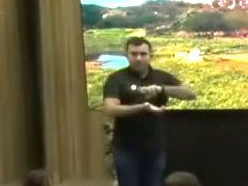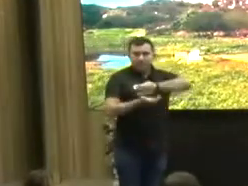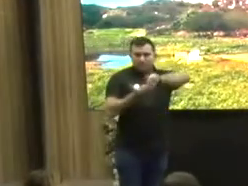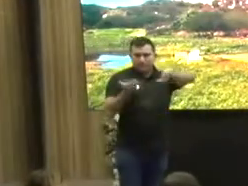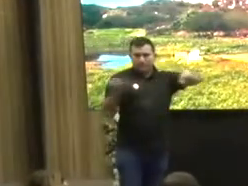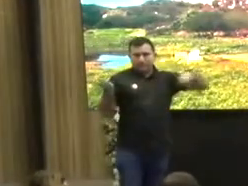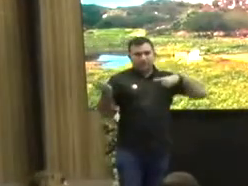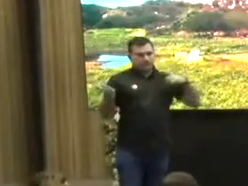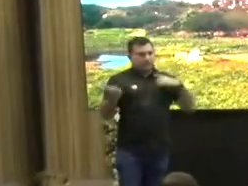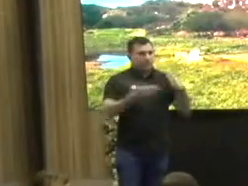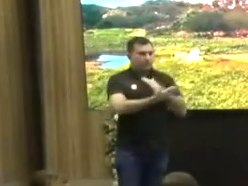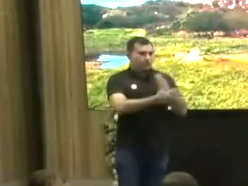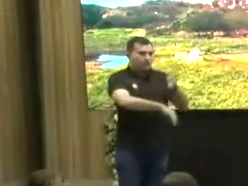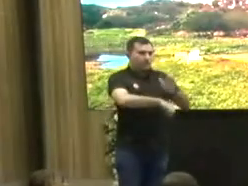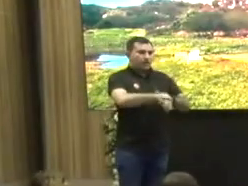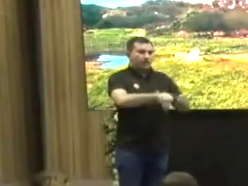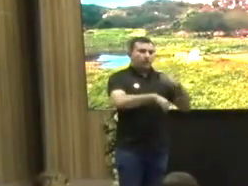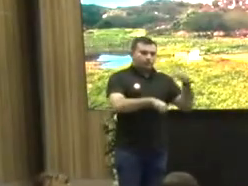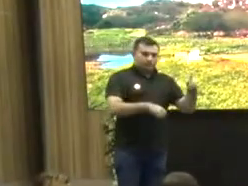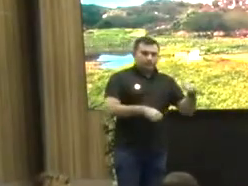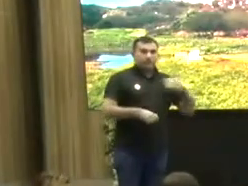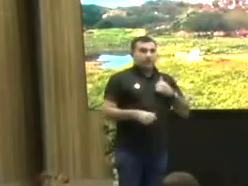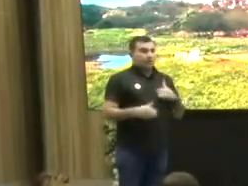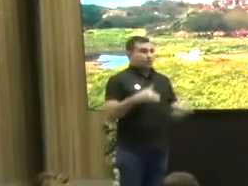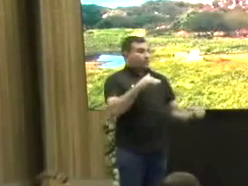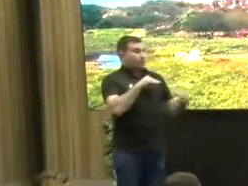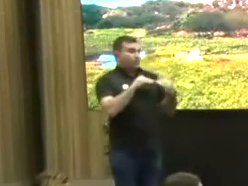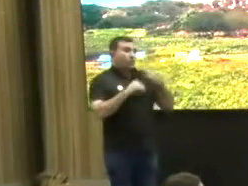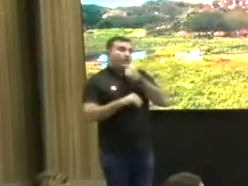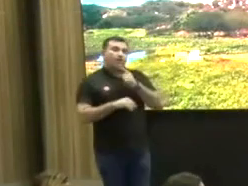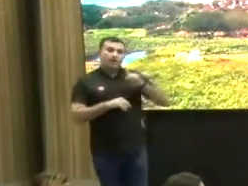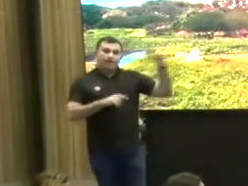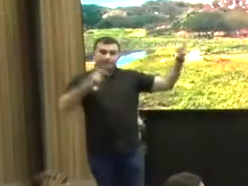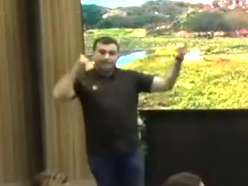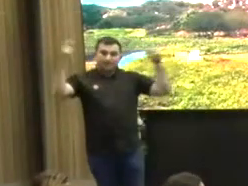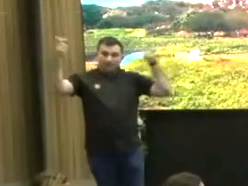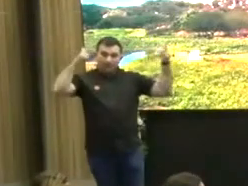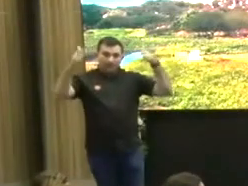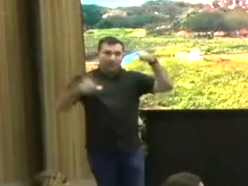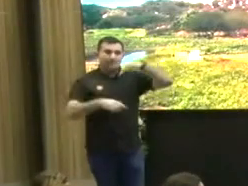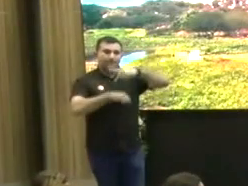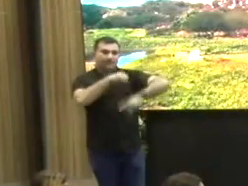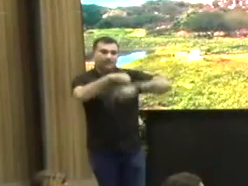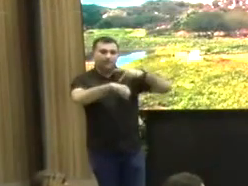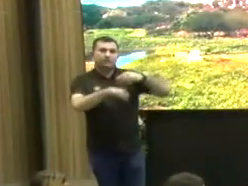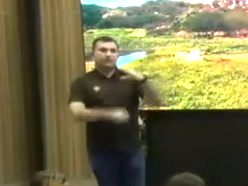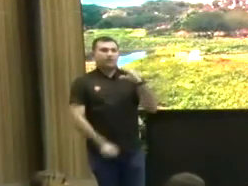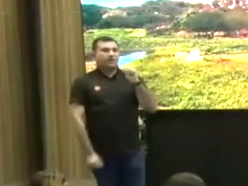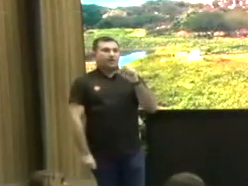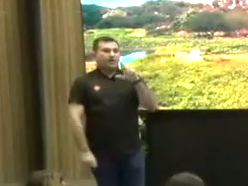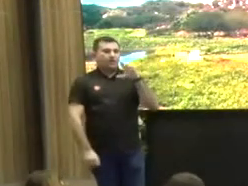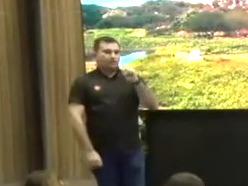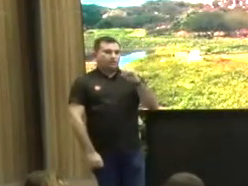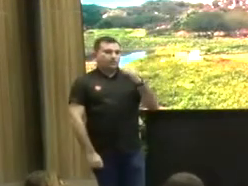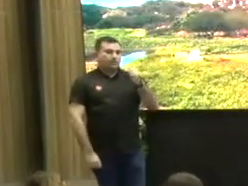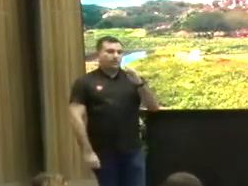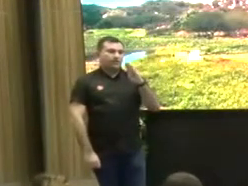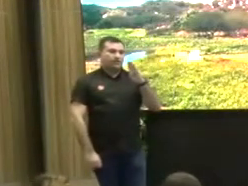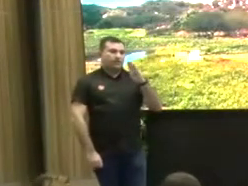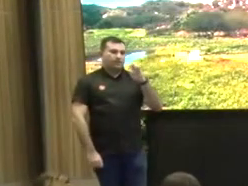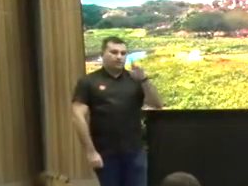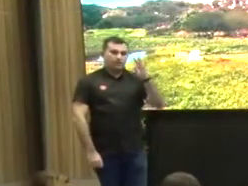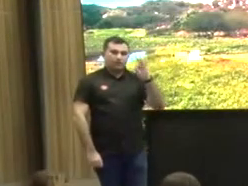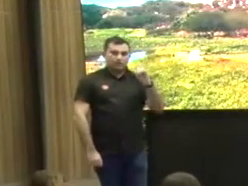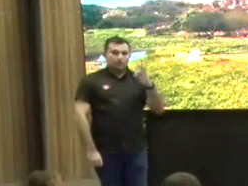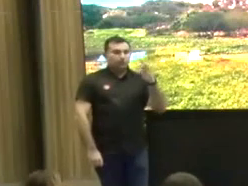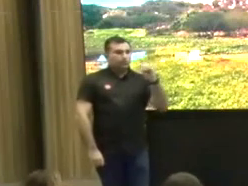concordo com um pesquisador de origem mexicana, mas que trabalha na Califórnia, que é o Carlos Alberto Torres, porque ele diz, olha, é um